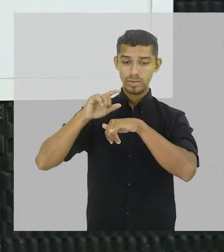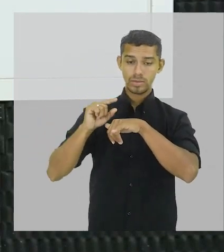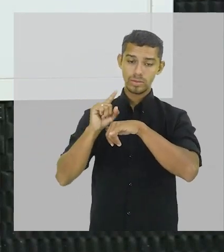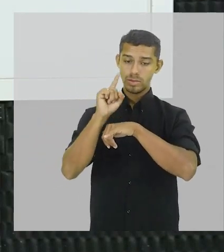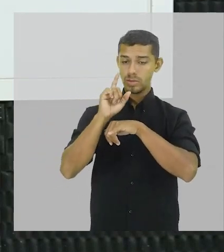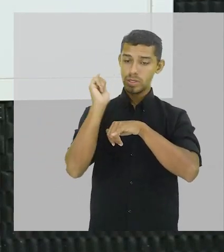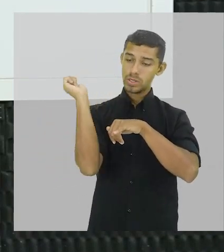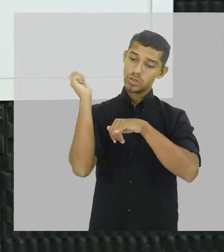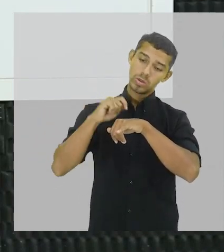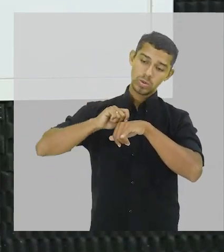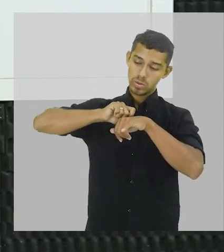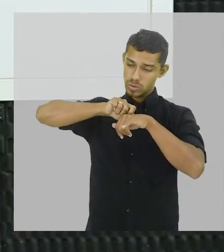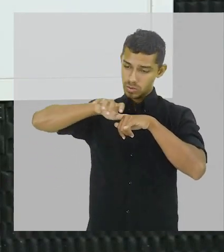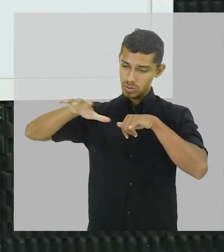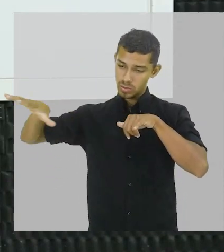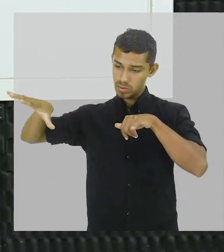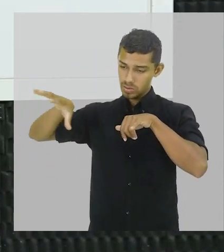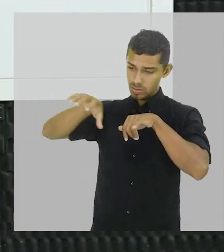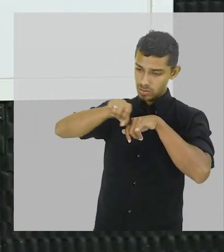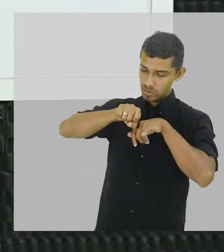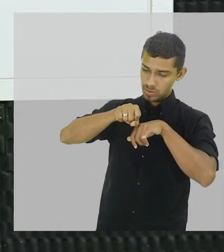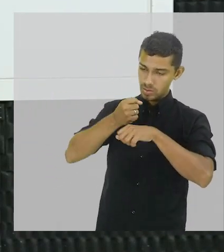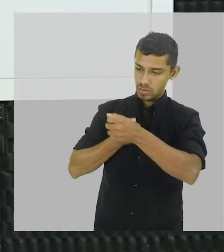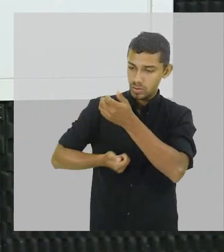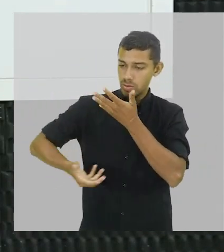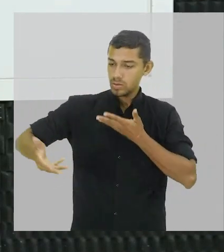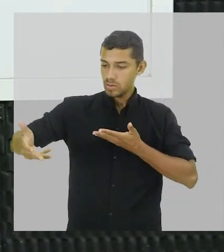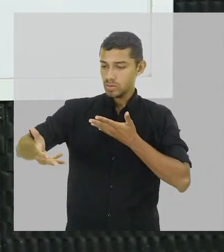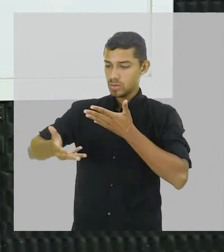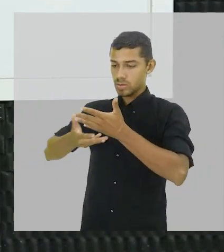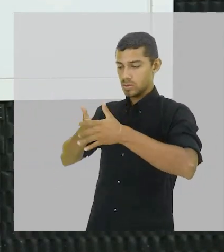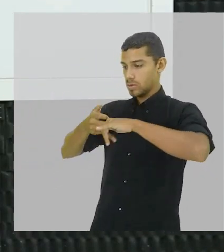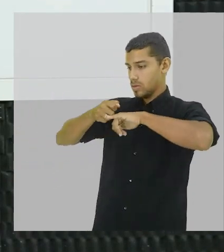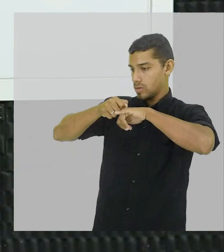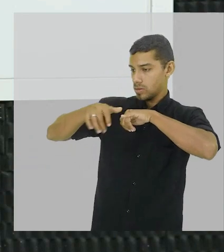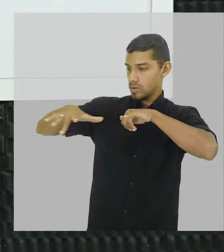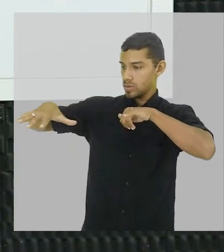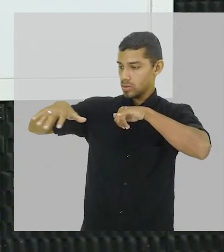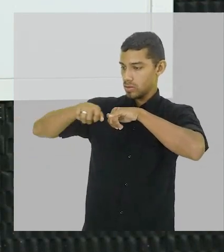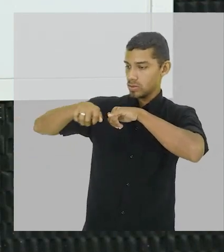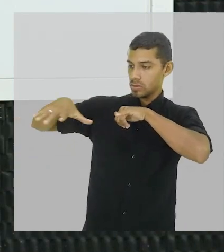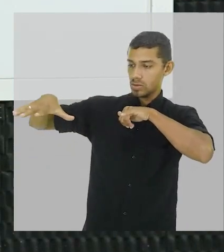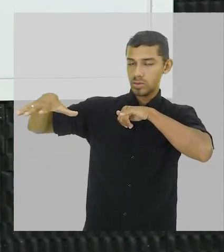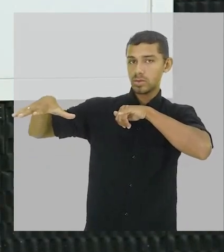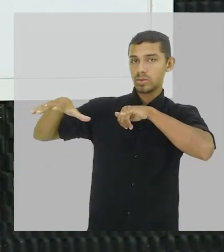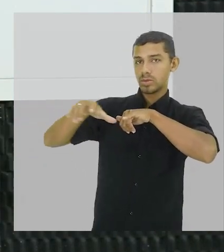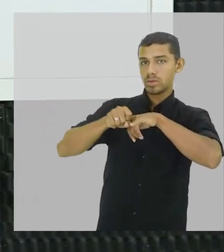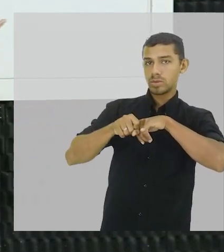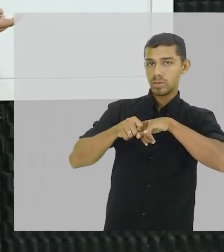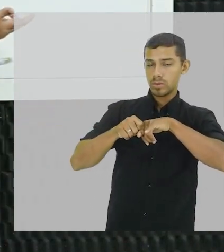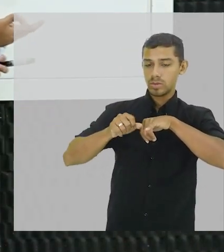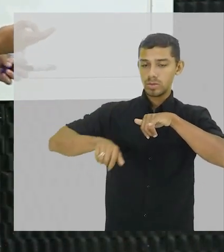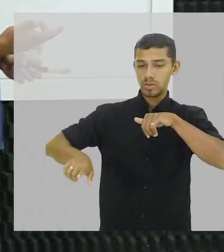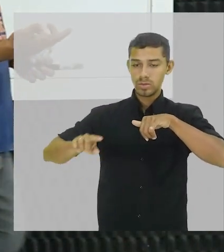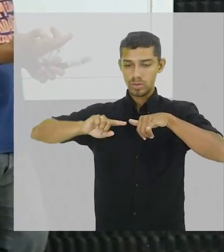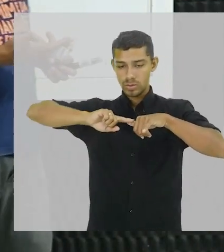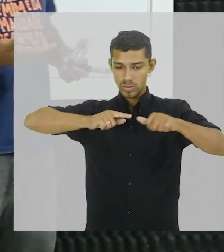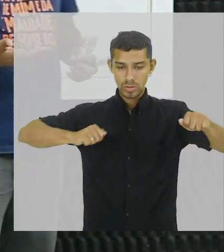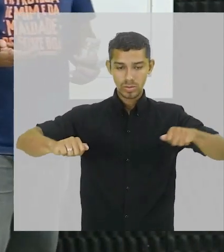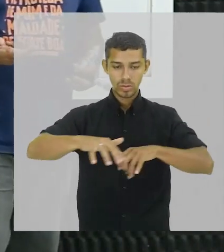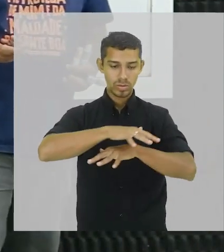ele consegue emitir e recepcionar, certo, uma quantidade muito grande de ondas